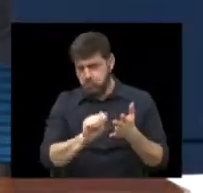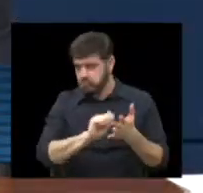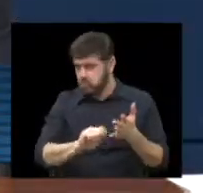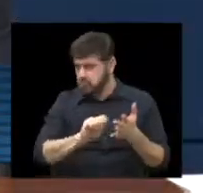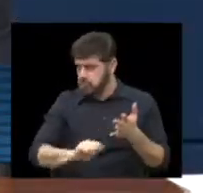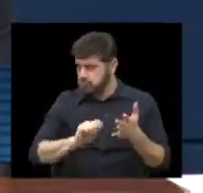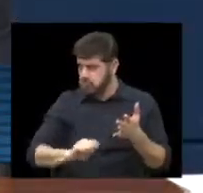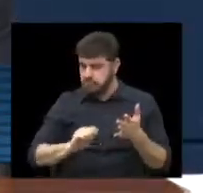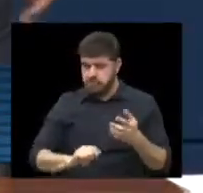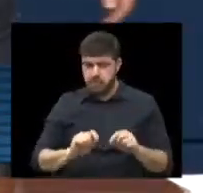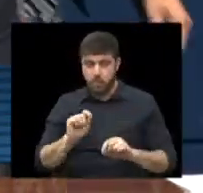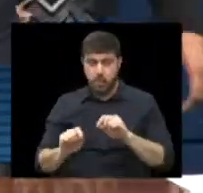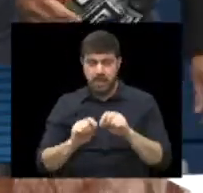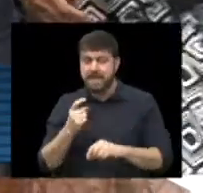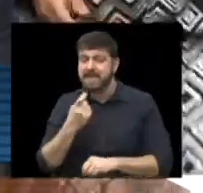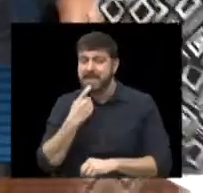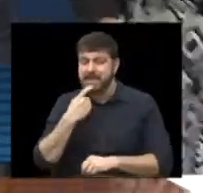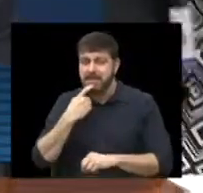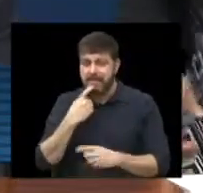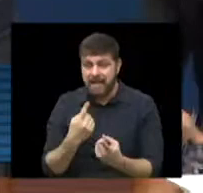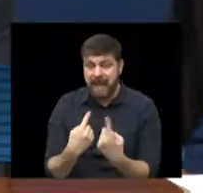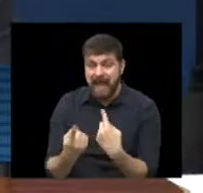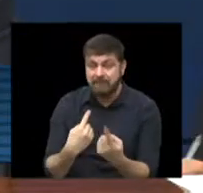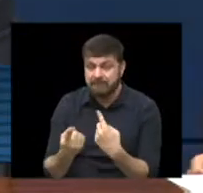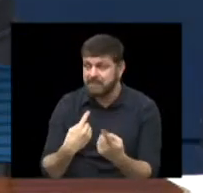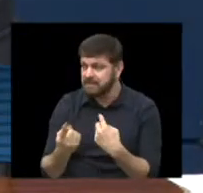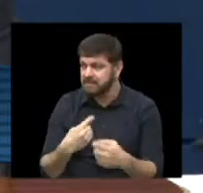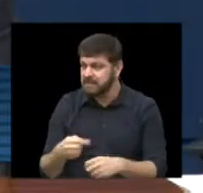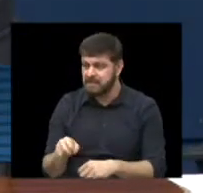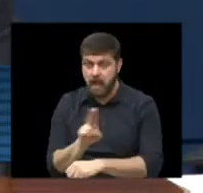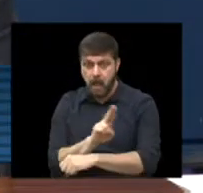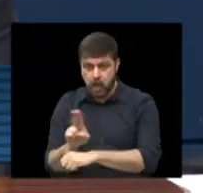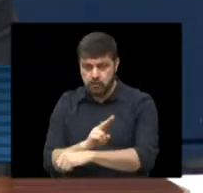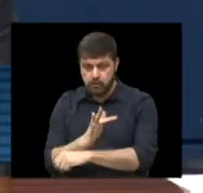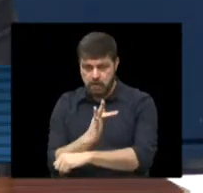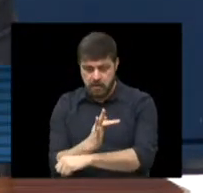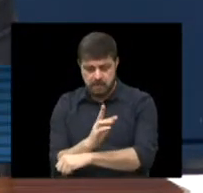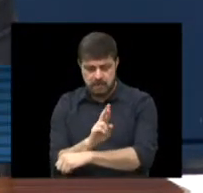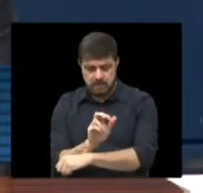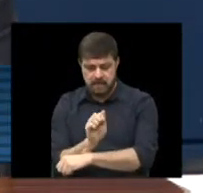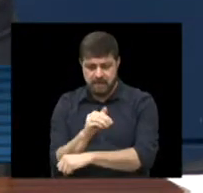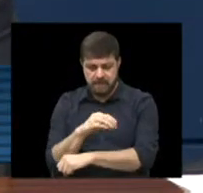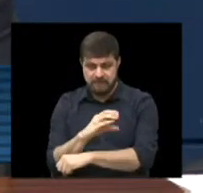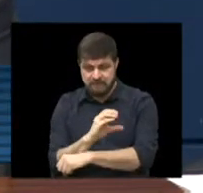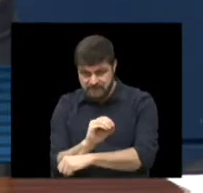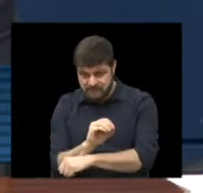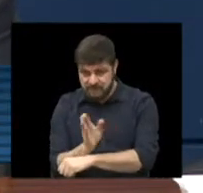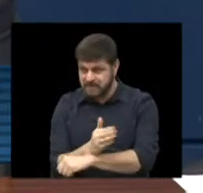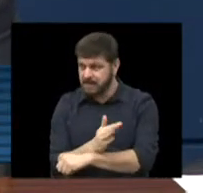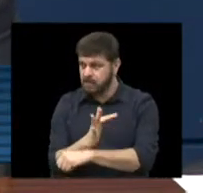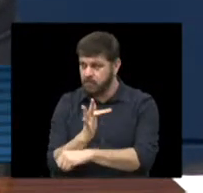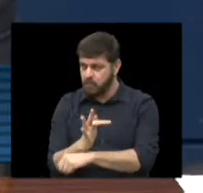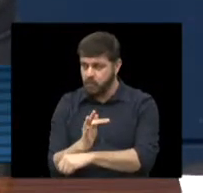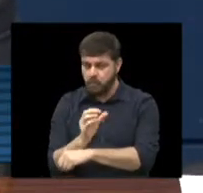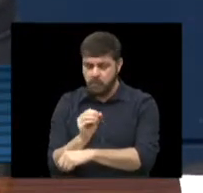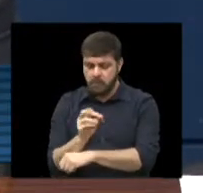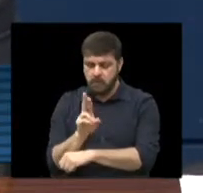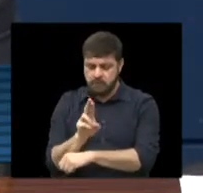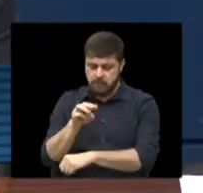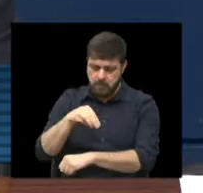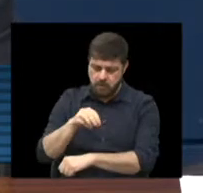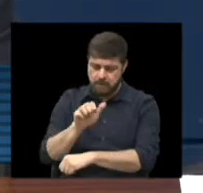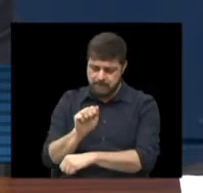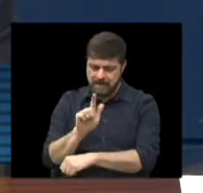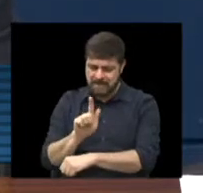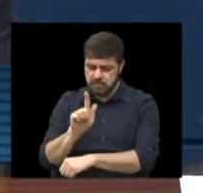223962, de autoria do senhor Luiz Rossini, que concede e denomina a Avenida Franco Farmagione, uma via pública do